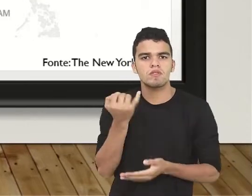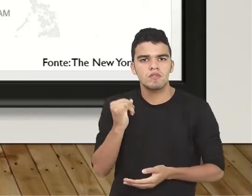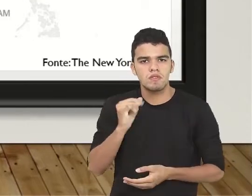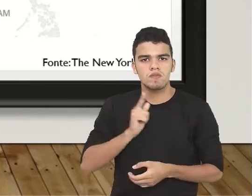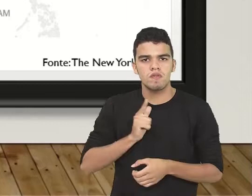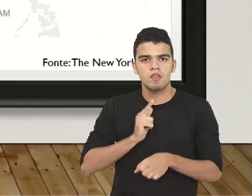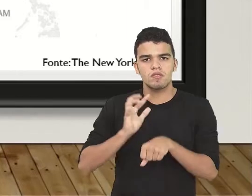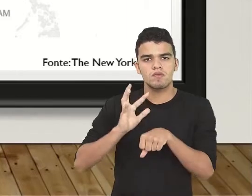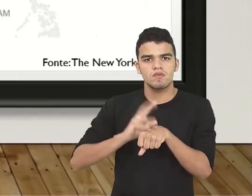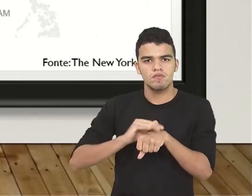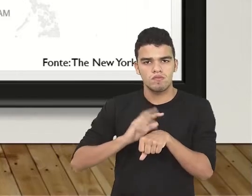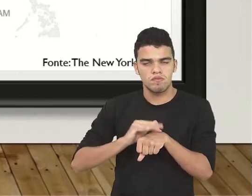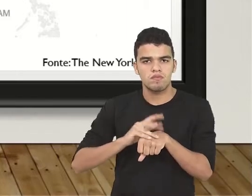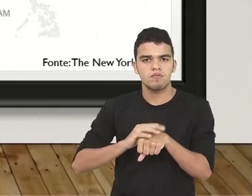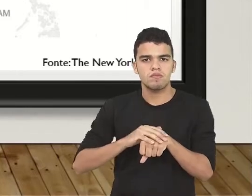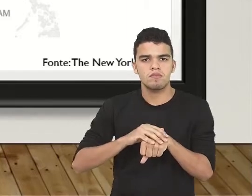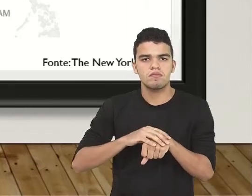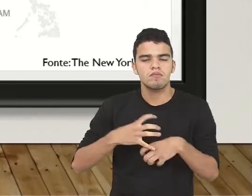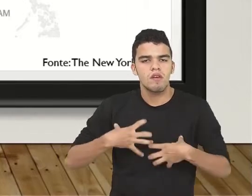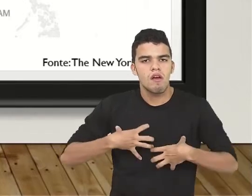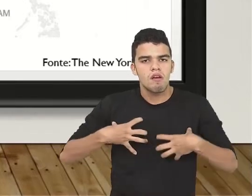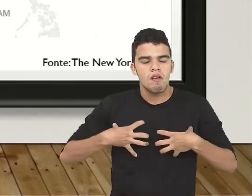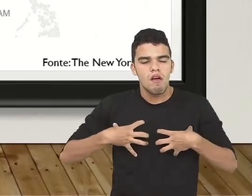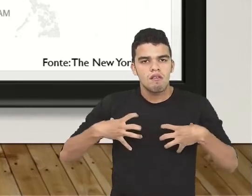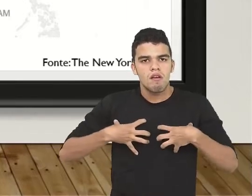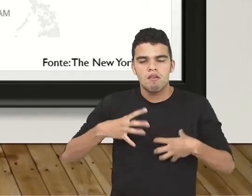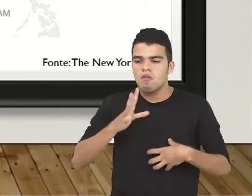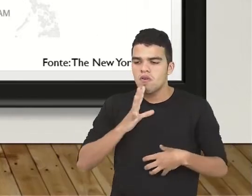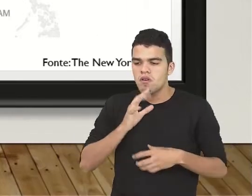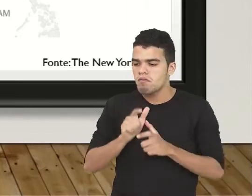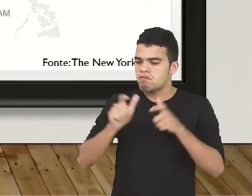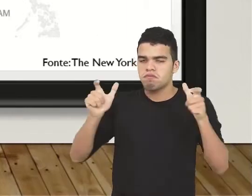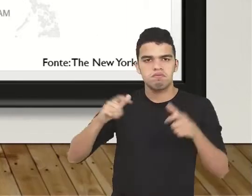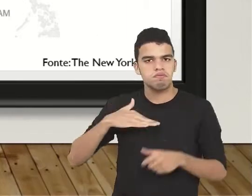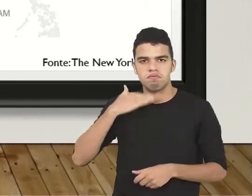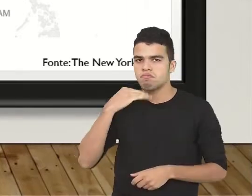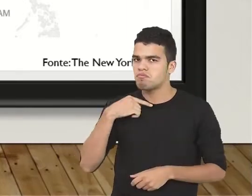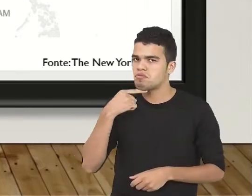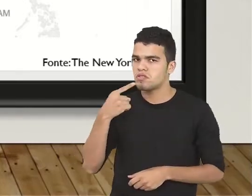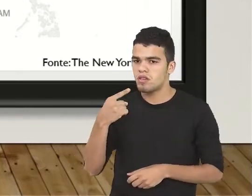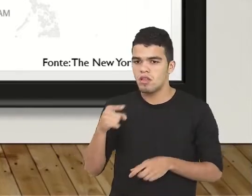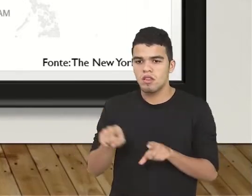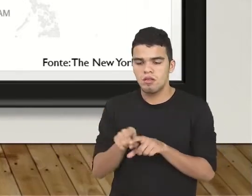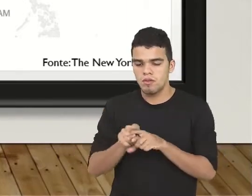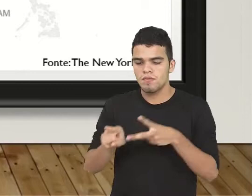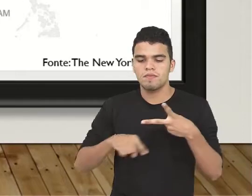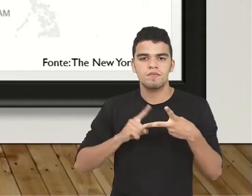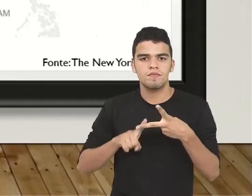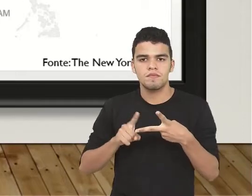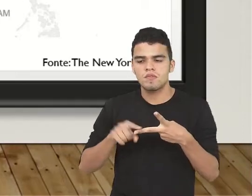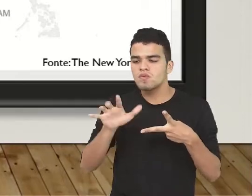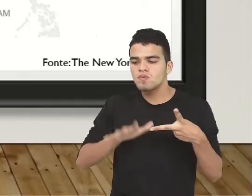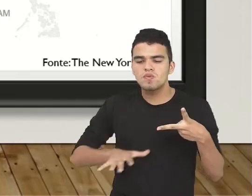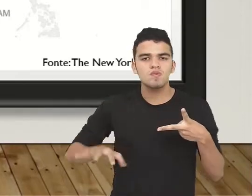respiratória conhecida, tá? E também todos trabalhavam no mercado de peixes.